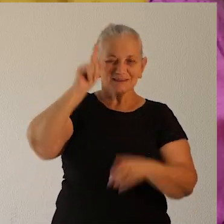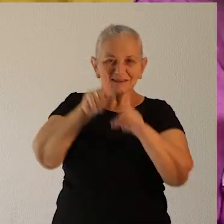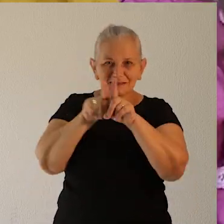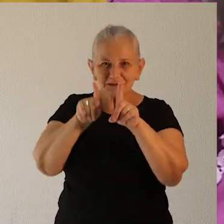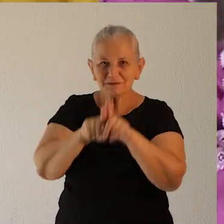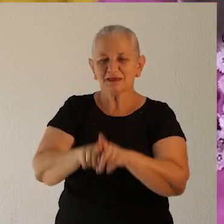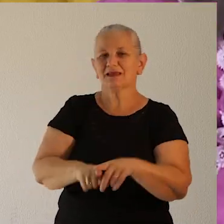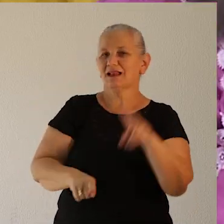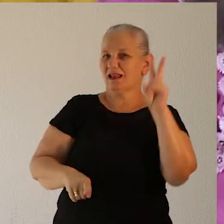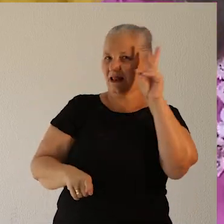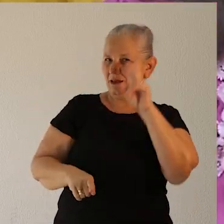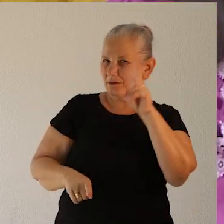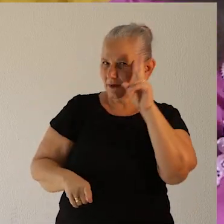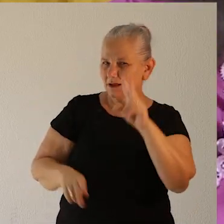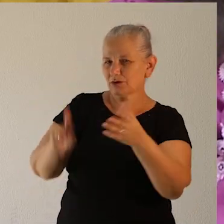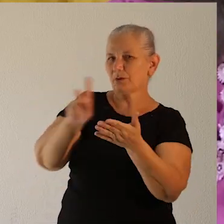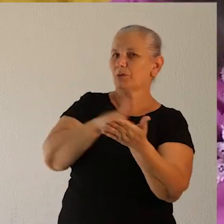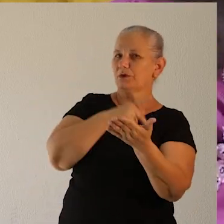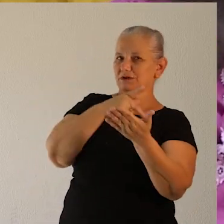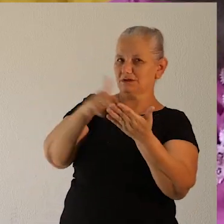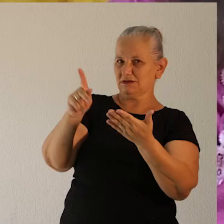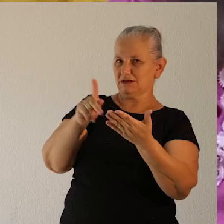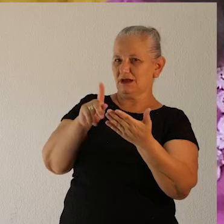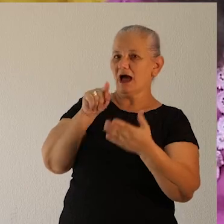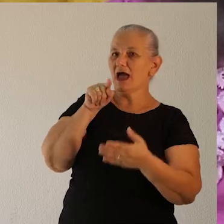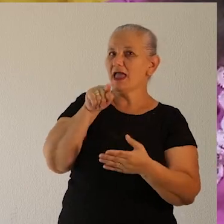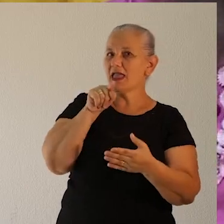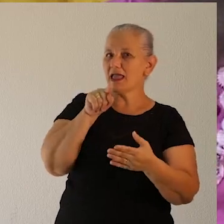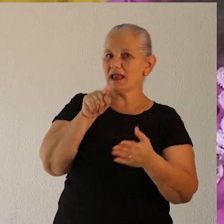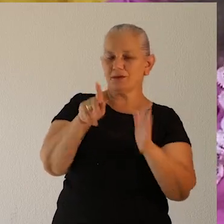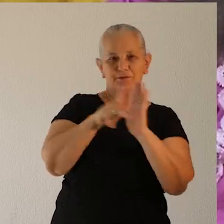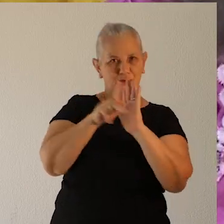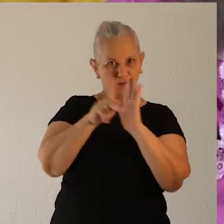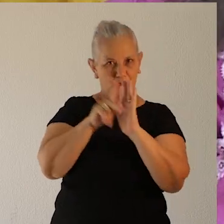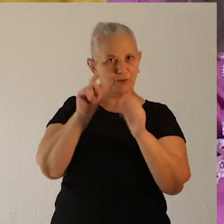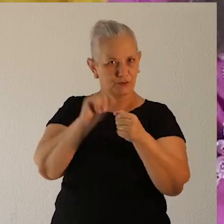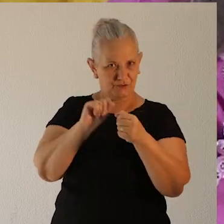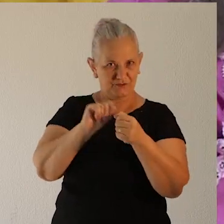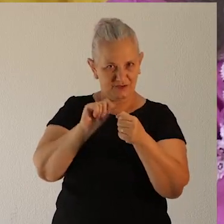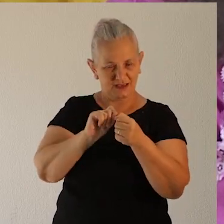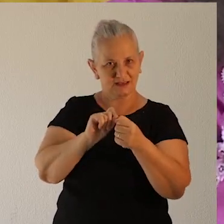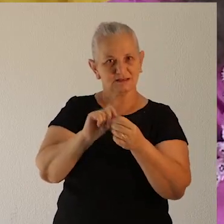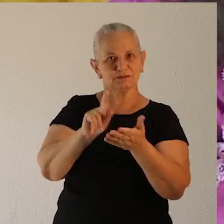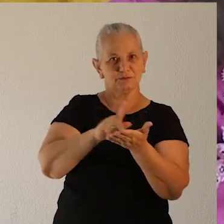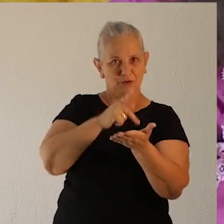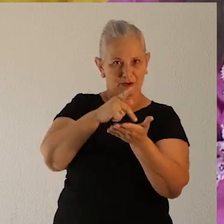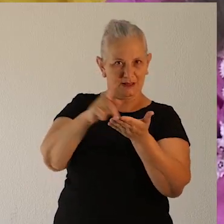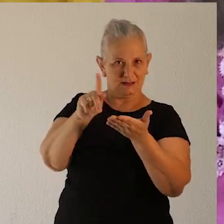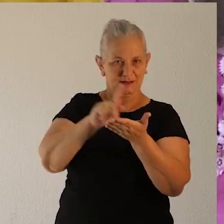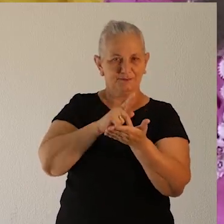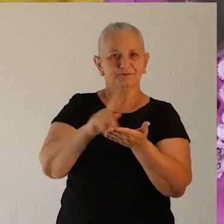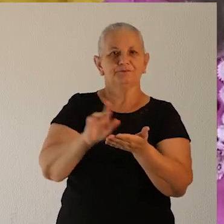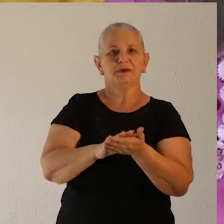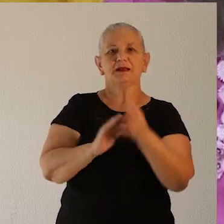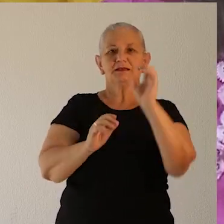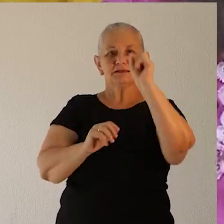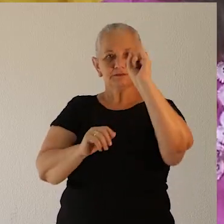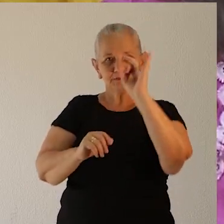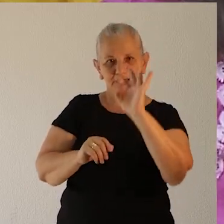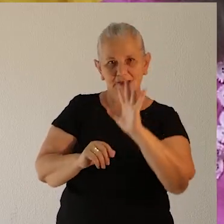Pena, que ele usou a imaginação com um personagem das cidades dele, o Eduardo vai explicar, para